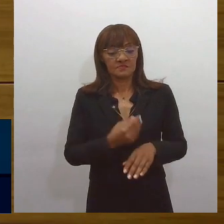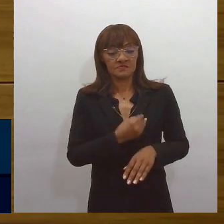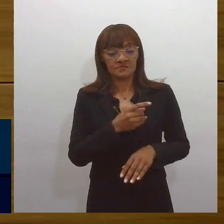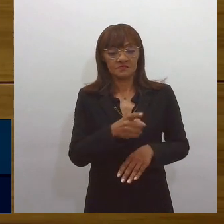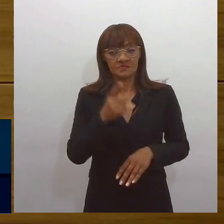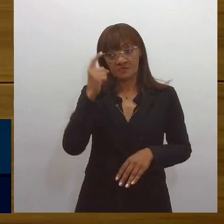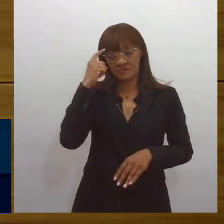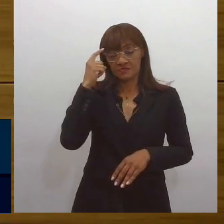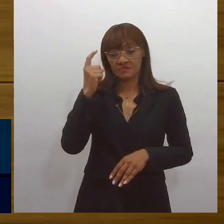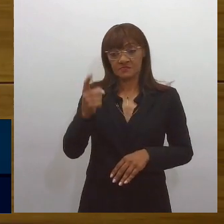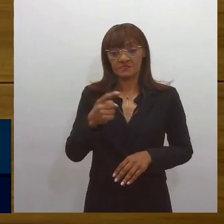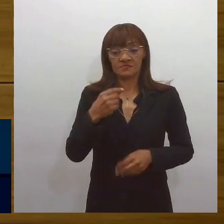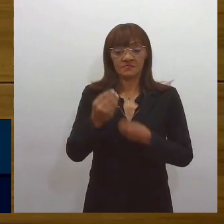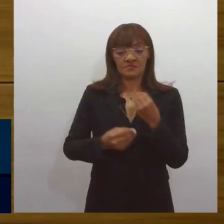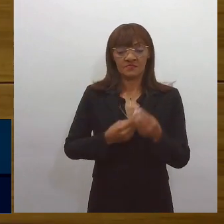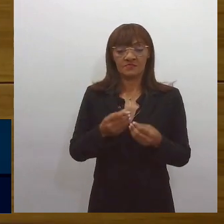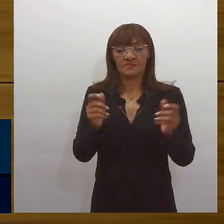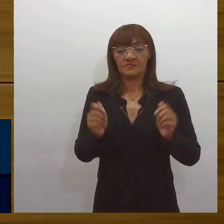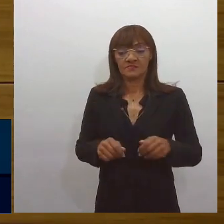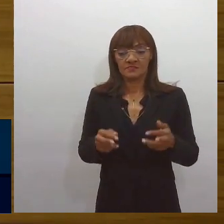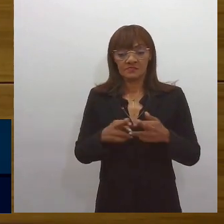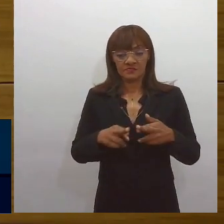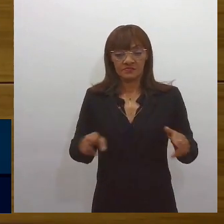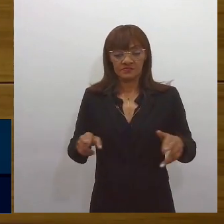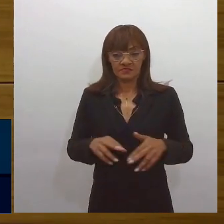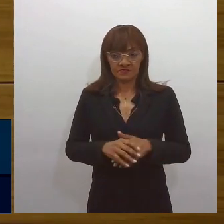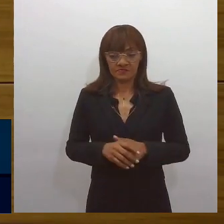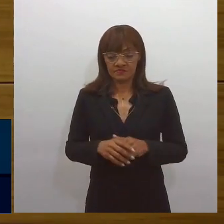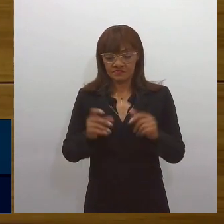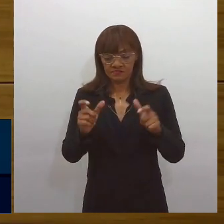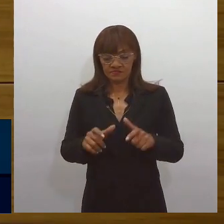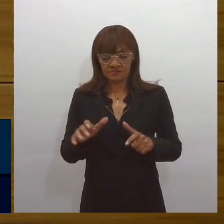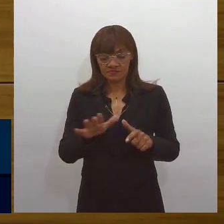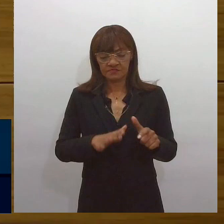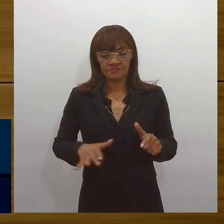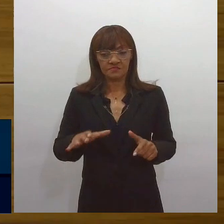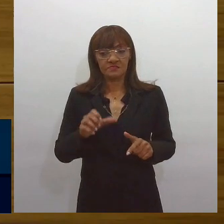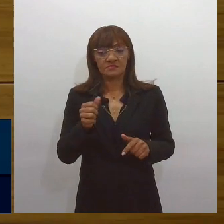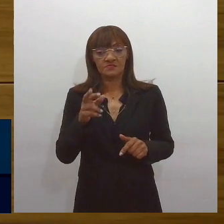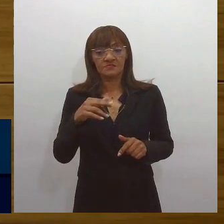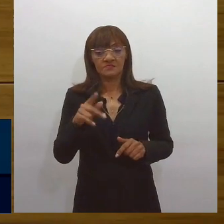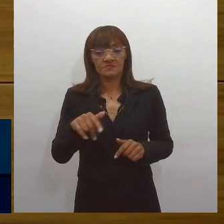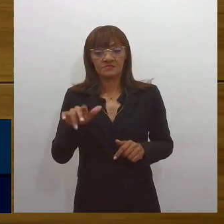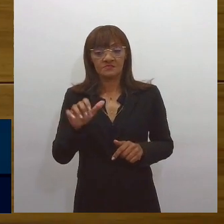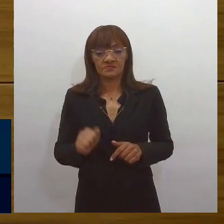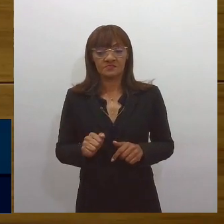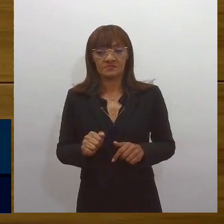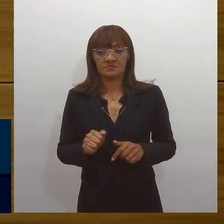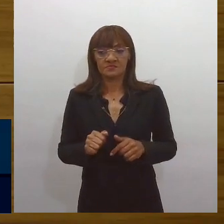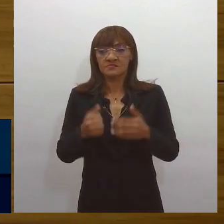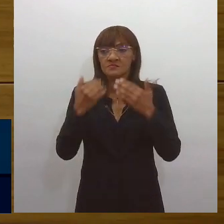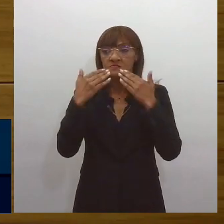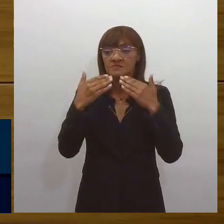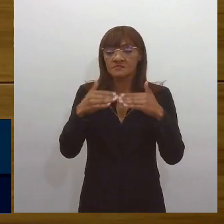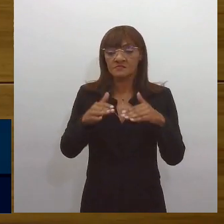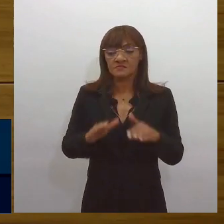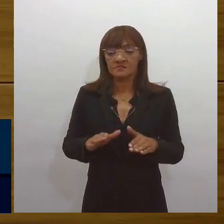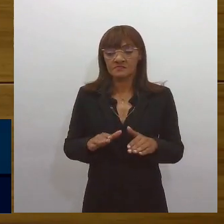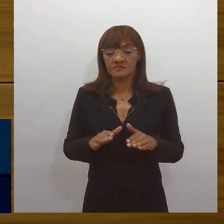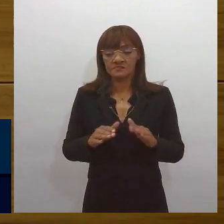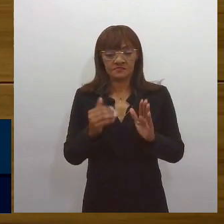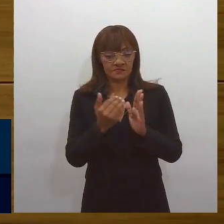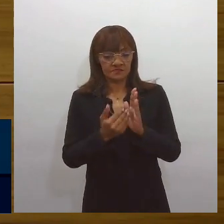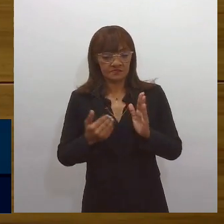uma área urbana e a terceira faixa ela naturalment naturalmente ela aumenta um pouco a velocidade de tráfego então a gente tá estudando uma